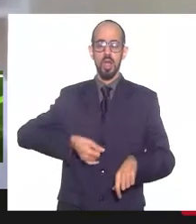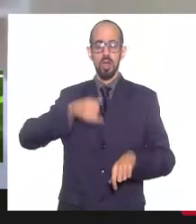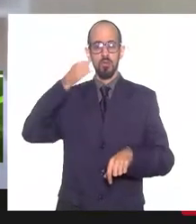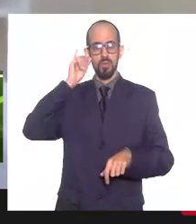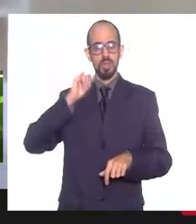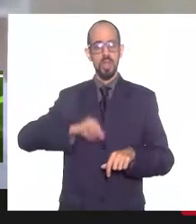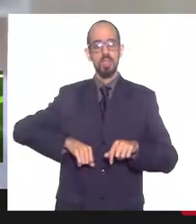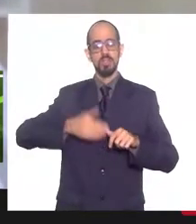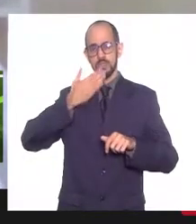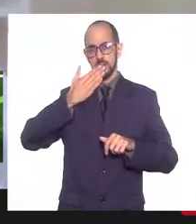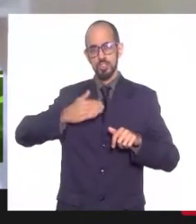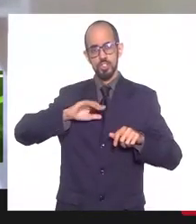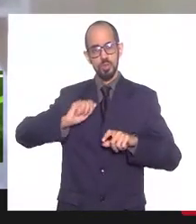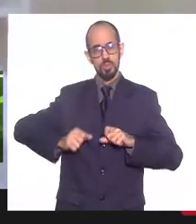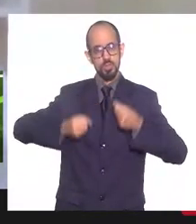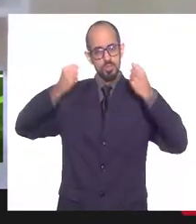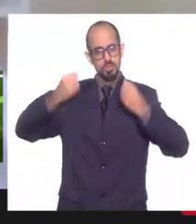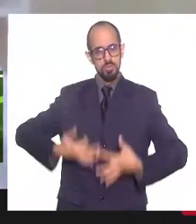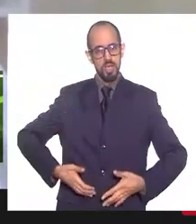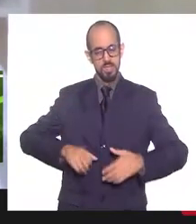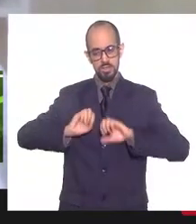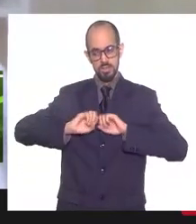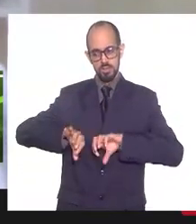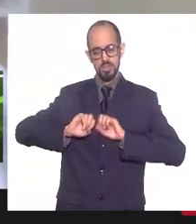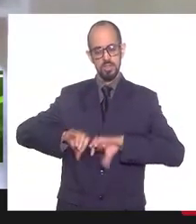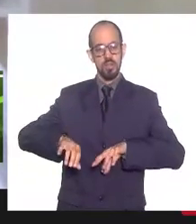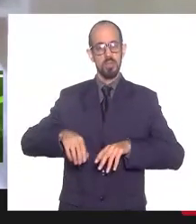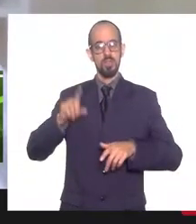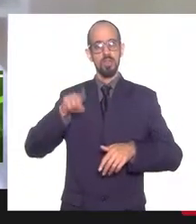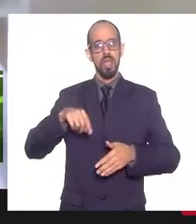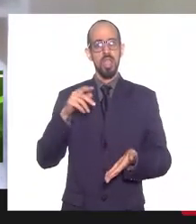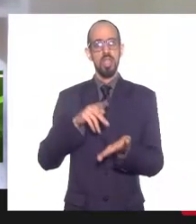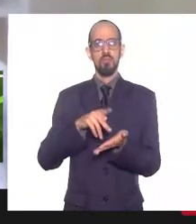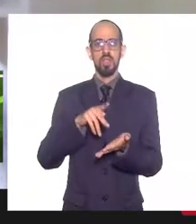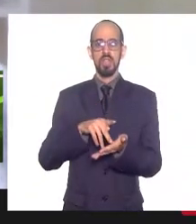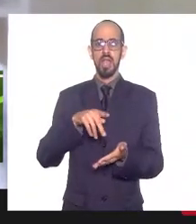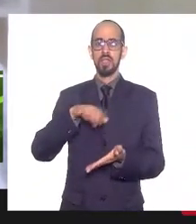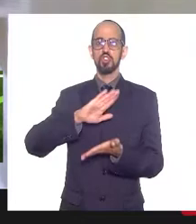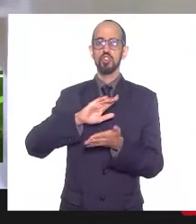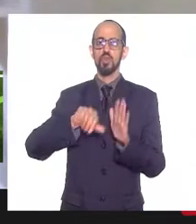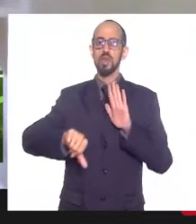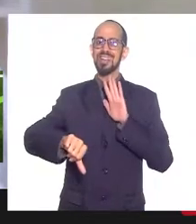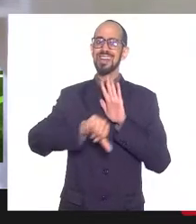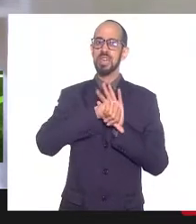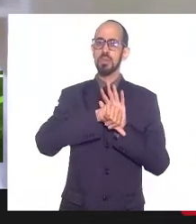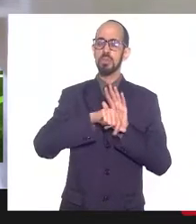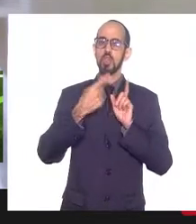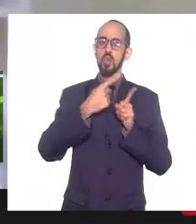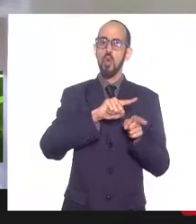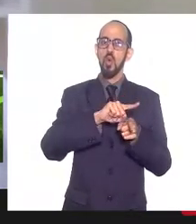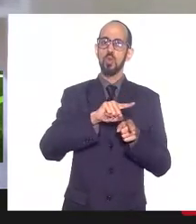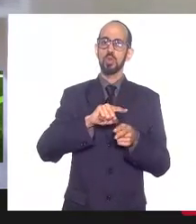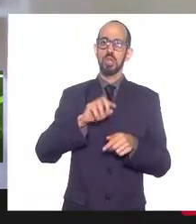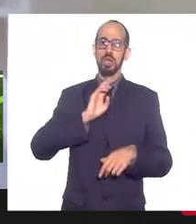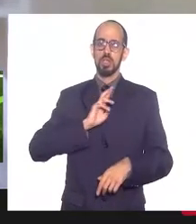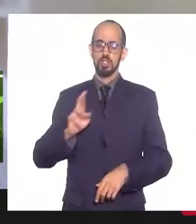de narrativas que são, na verdade, crimes de intolerância